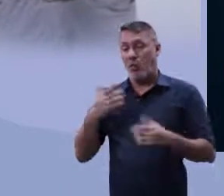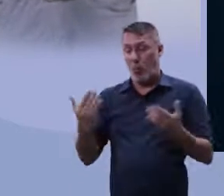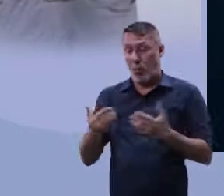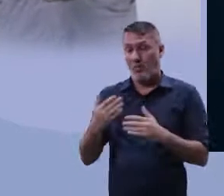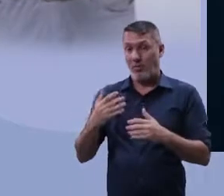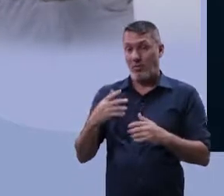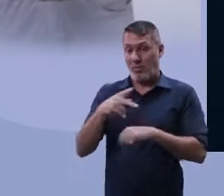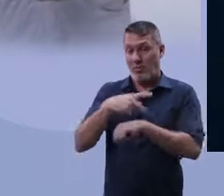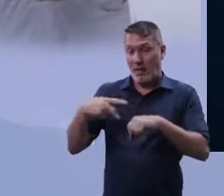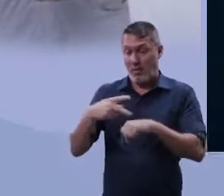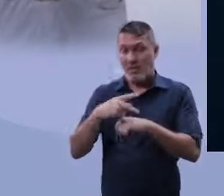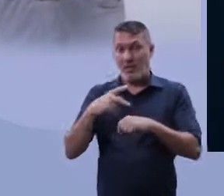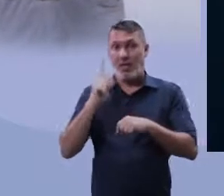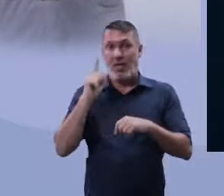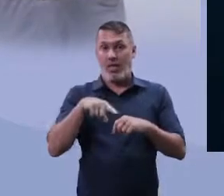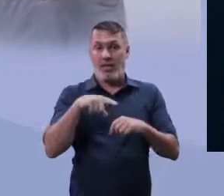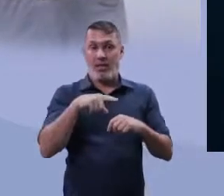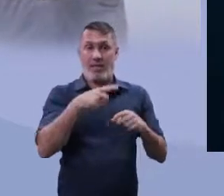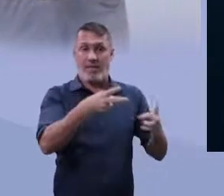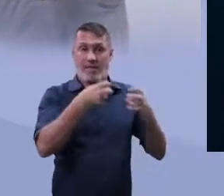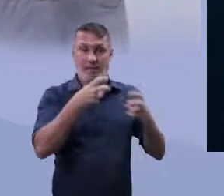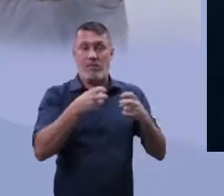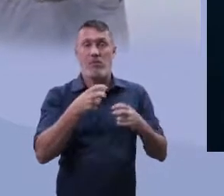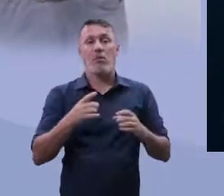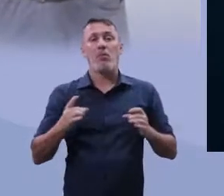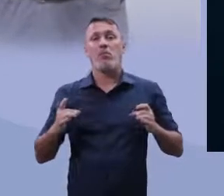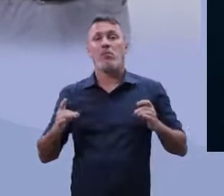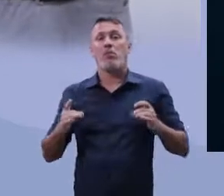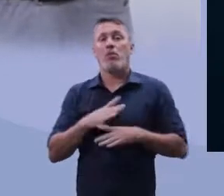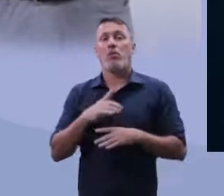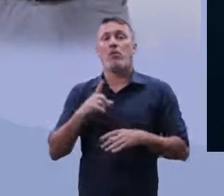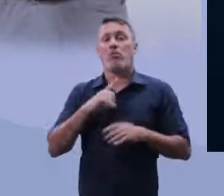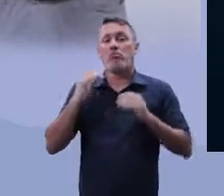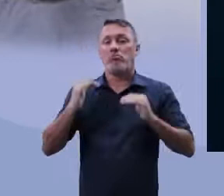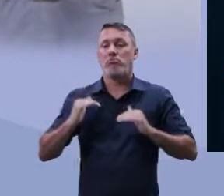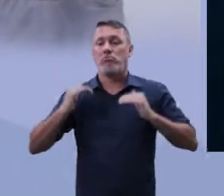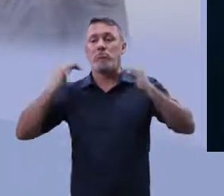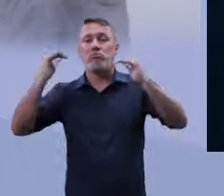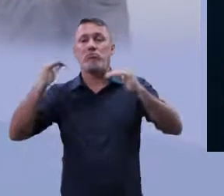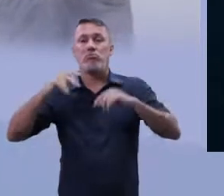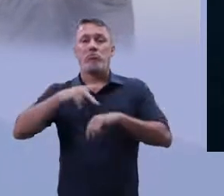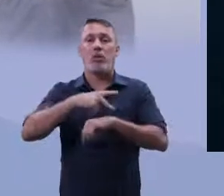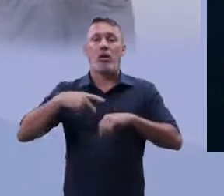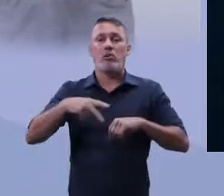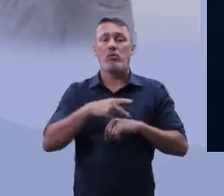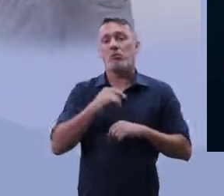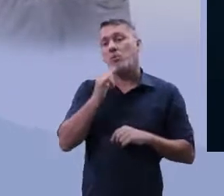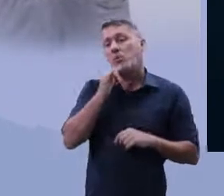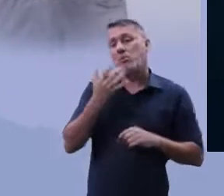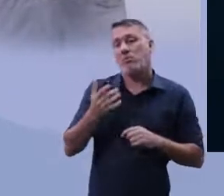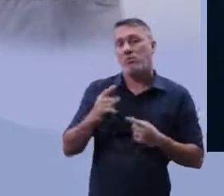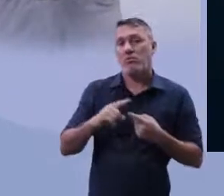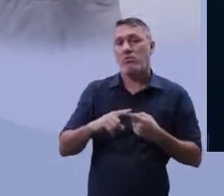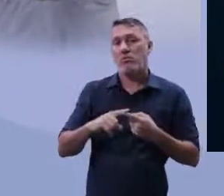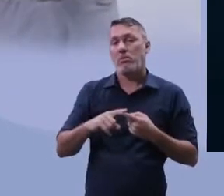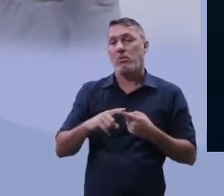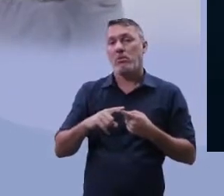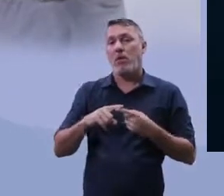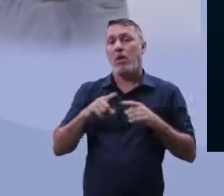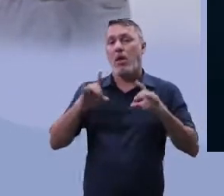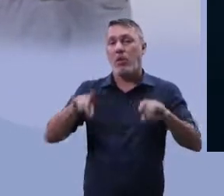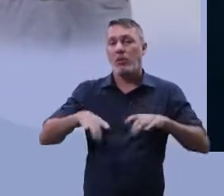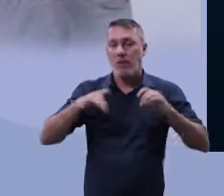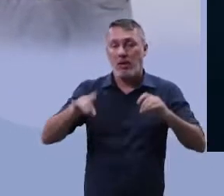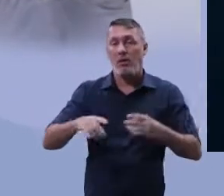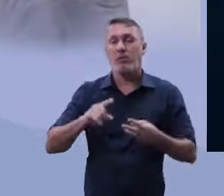encontram em um quadro estável econômico e até mesmo são potências econômicas. Diga-se de passagem, os Estados Unidos, diga-se de